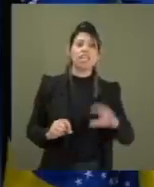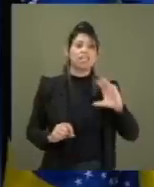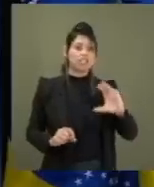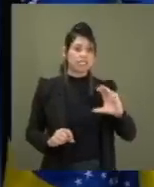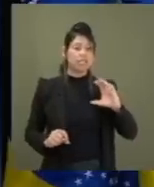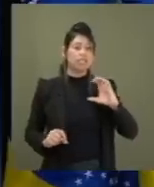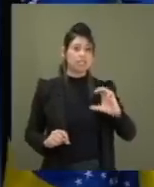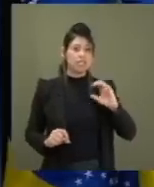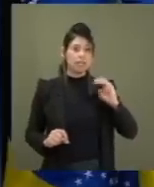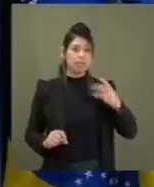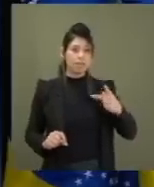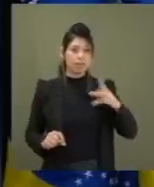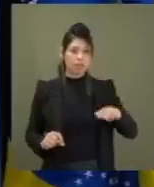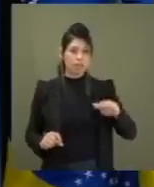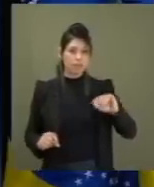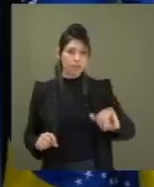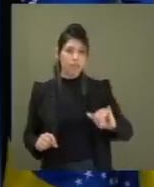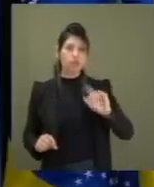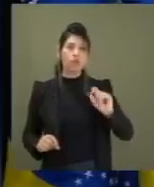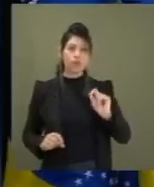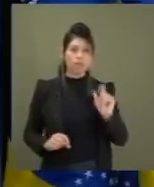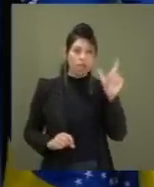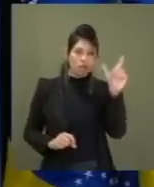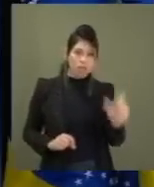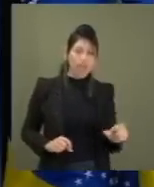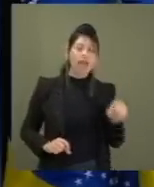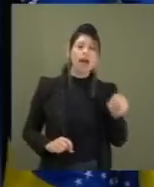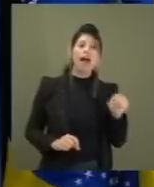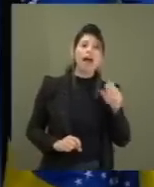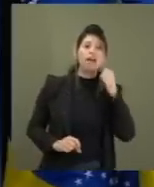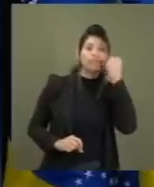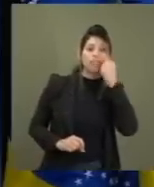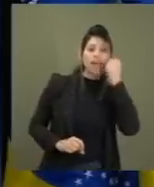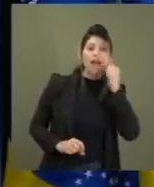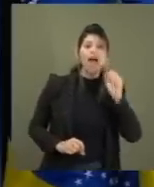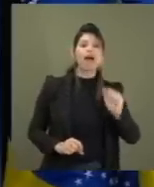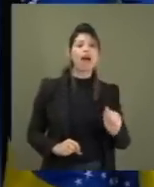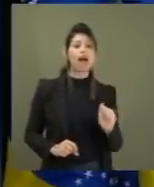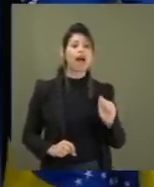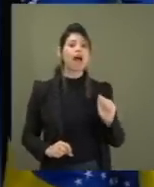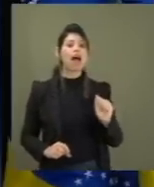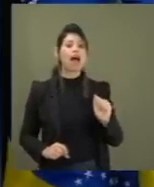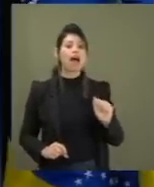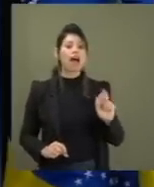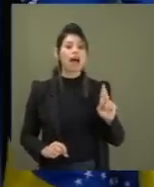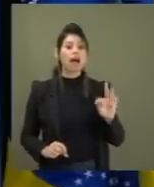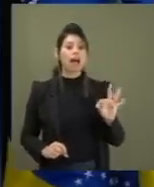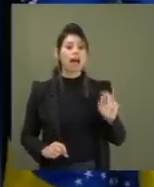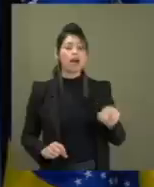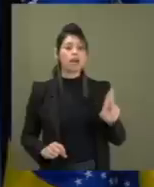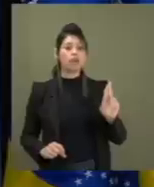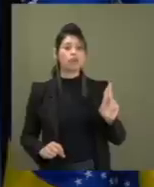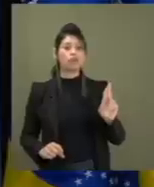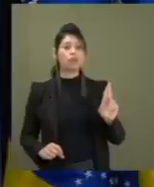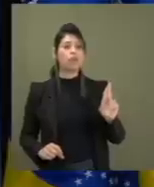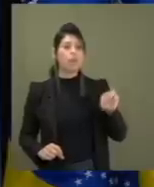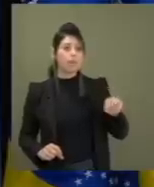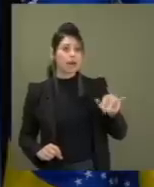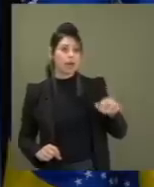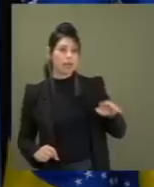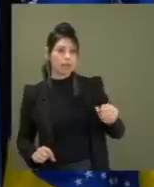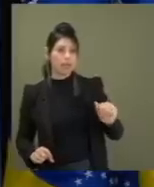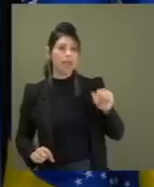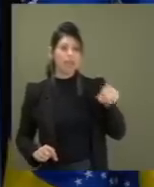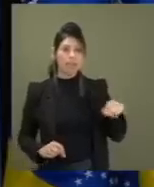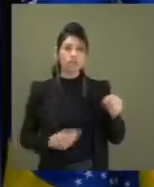que em diálogo uma pessoa muito aberta ao diálogo se comprometeu em tentar fazer com